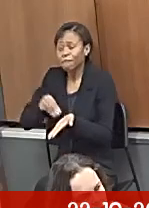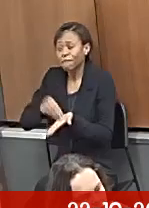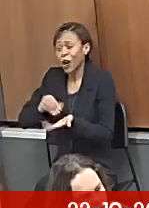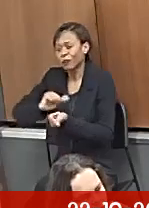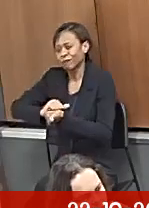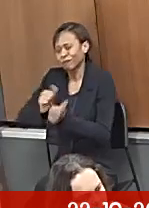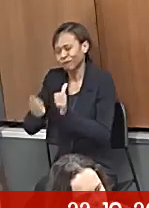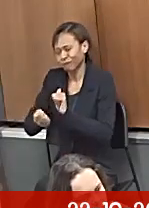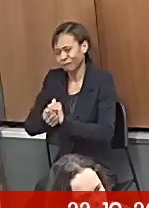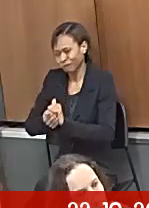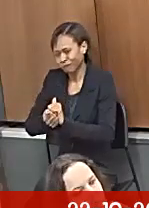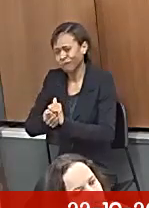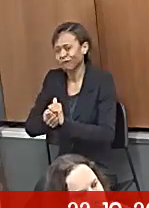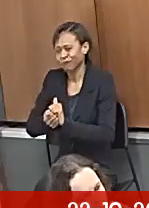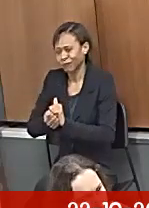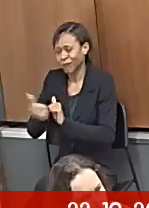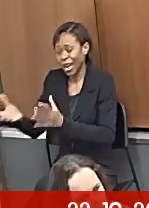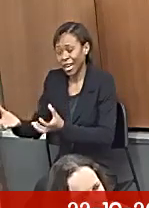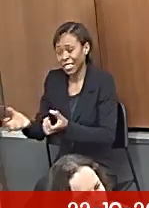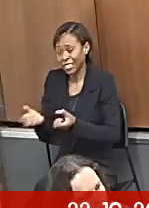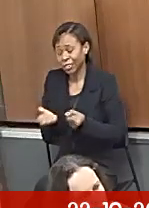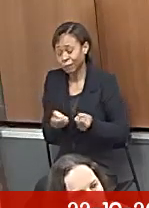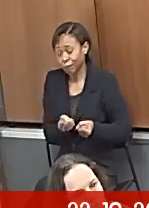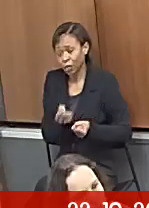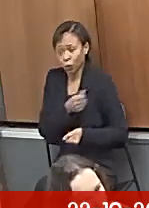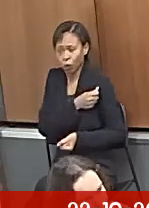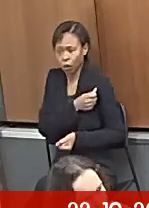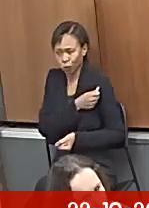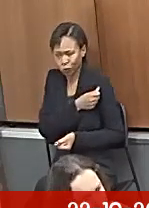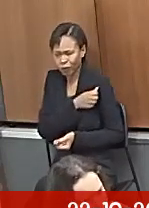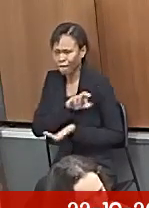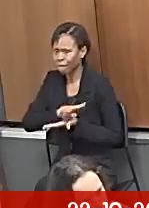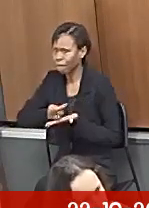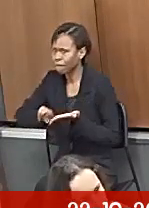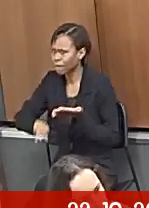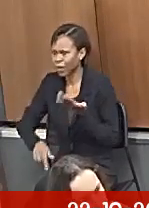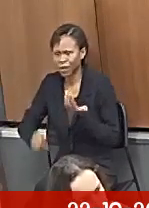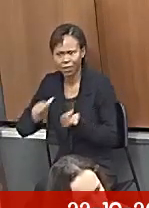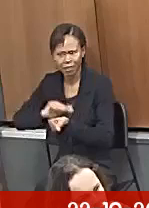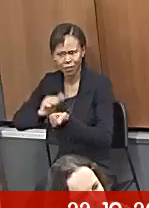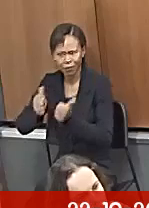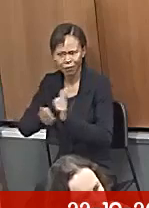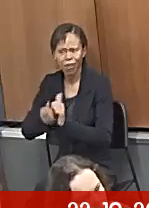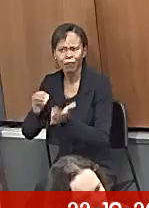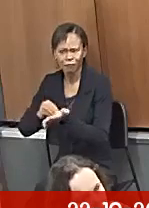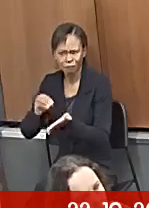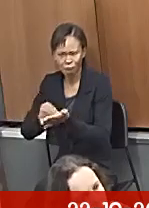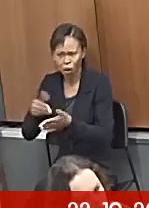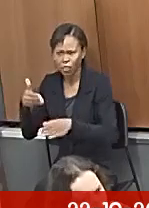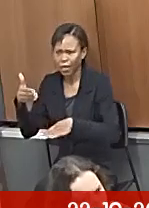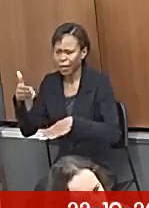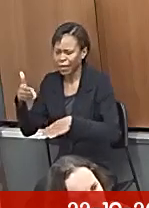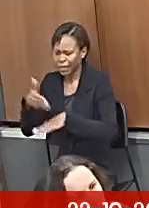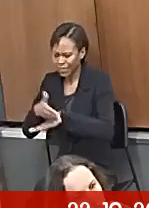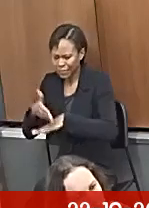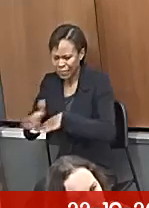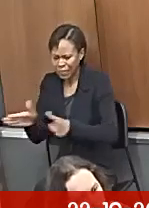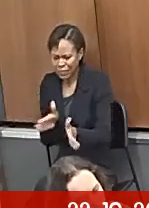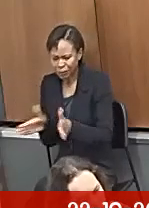adaptações razoáveis para receber o aluno em sala de aula. Aí a gente escuta das mais diversas. Desde falta de acessibilidade